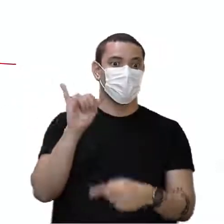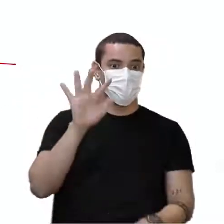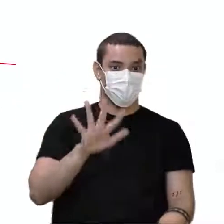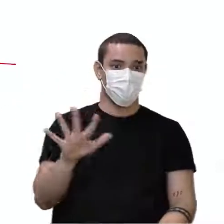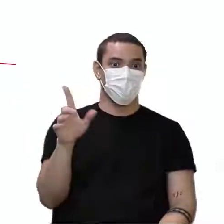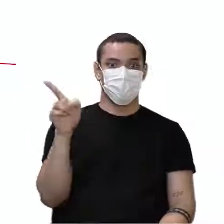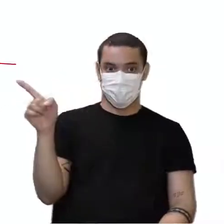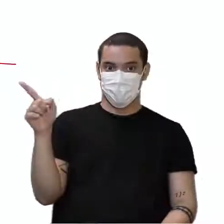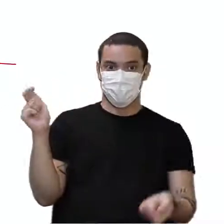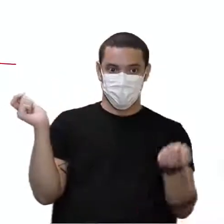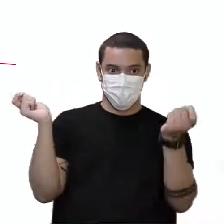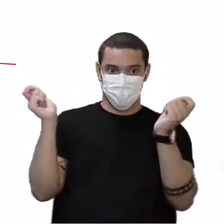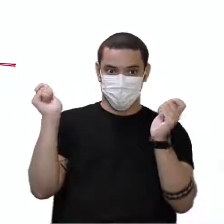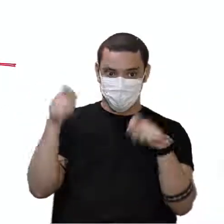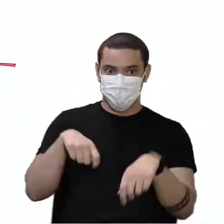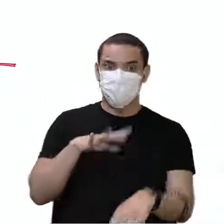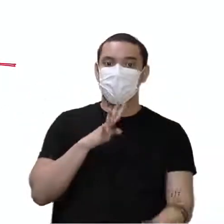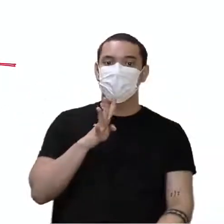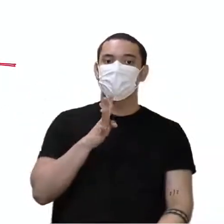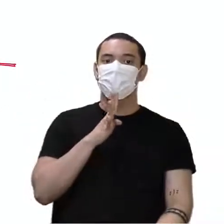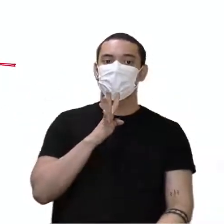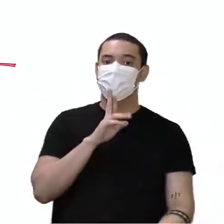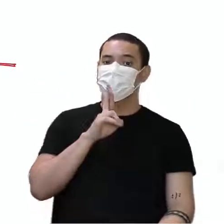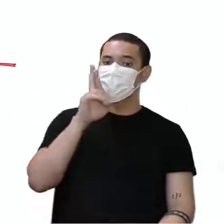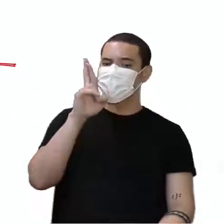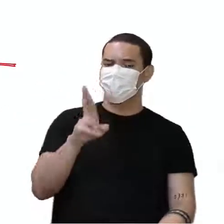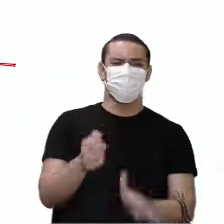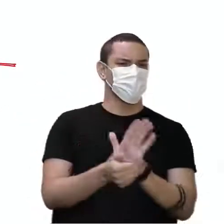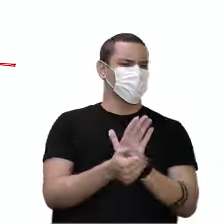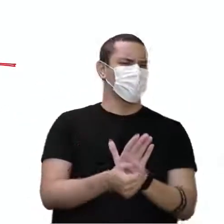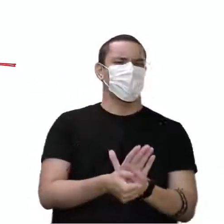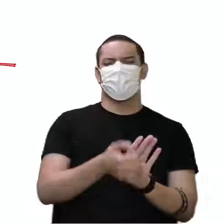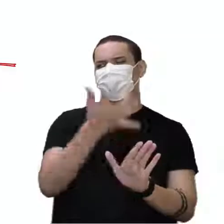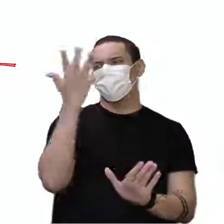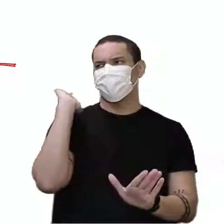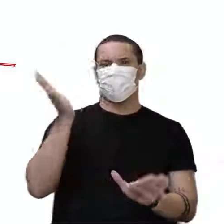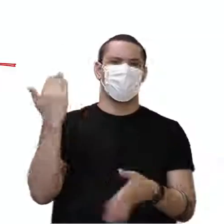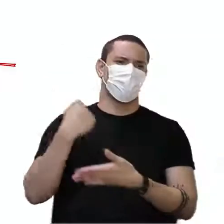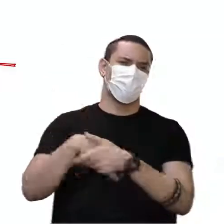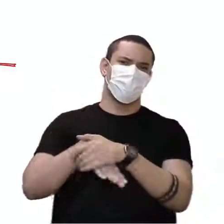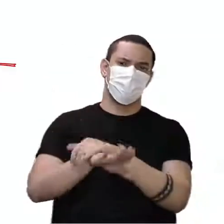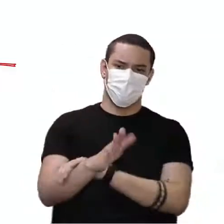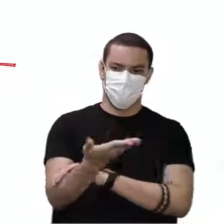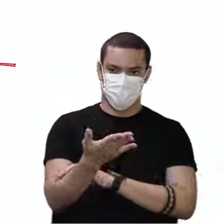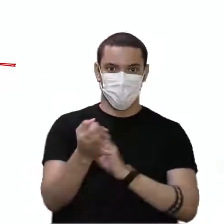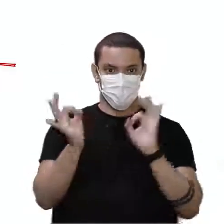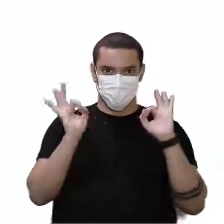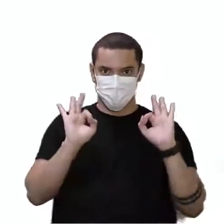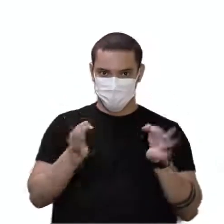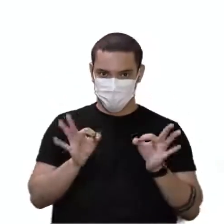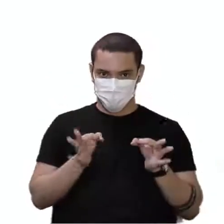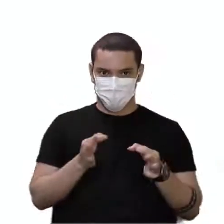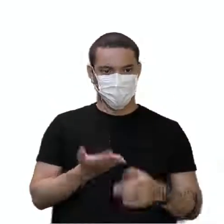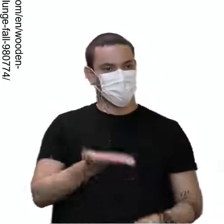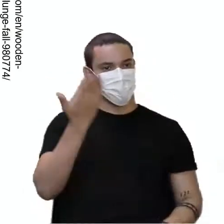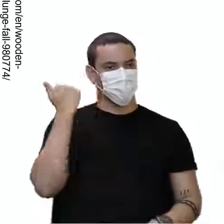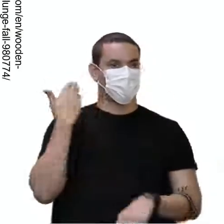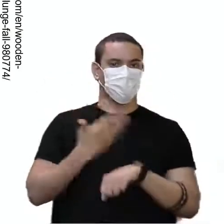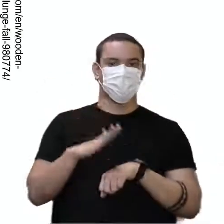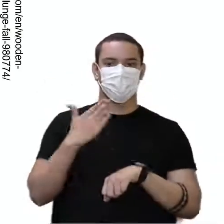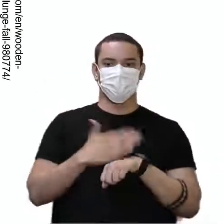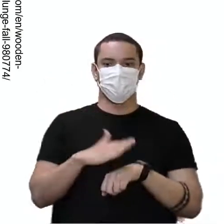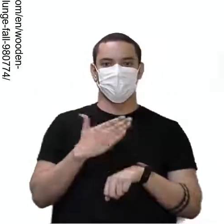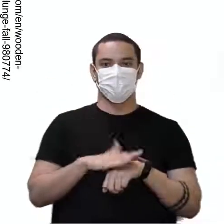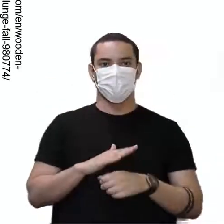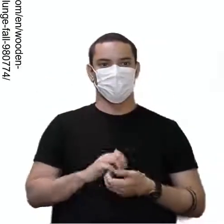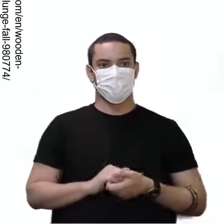imagem, também pode conhecer ela e responder several times, diversas vezes. Ok? Let's practice, vamos